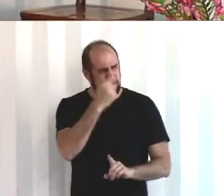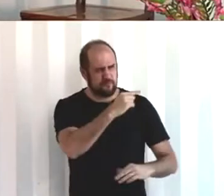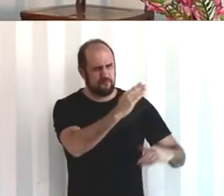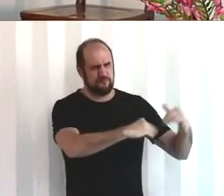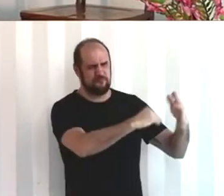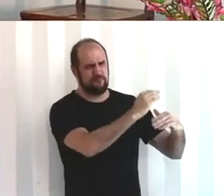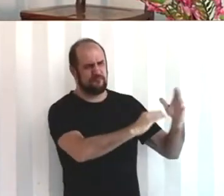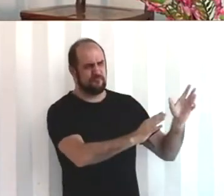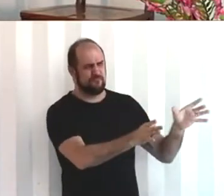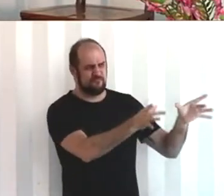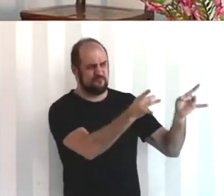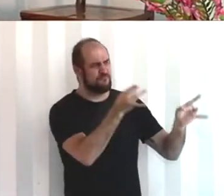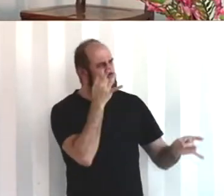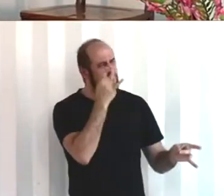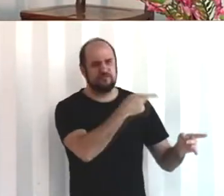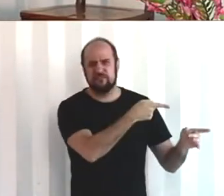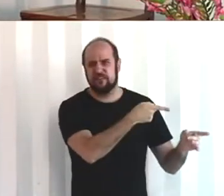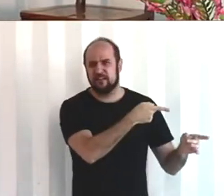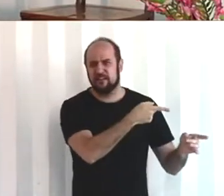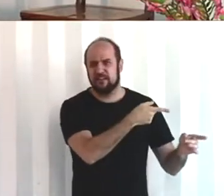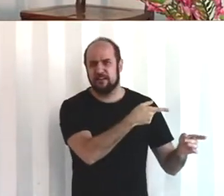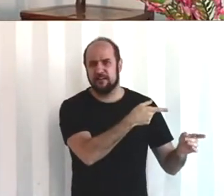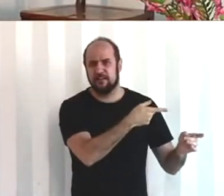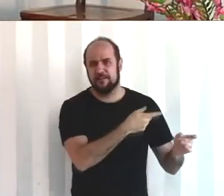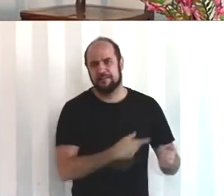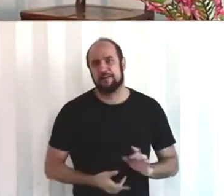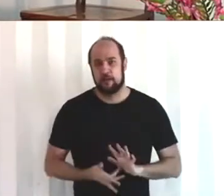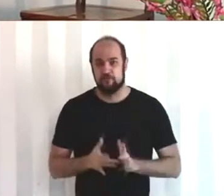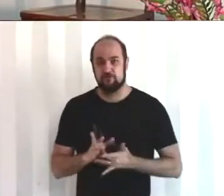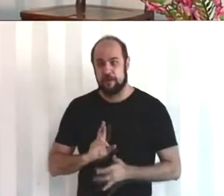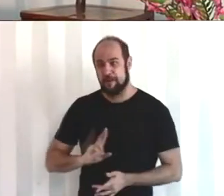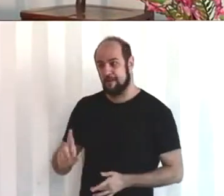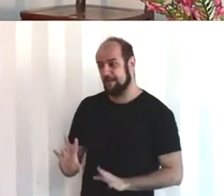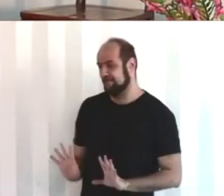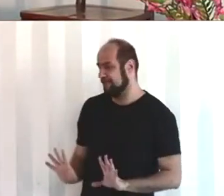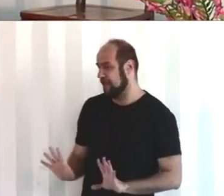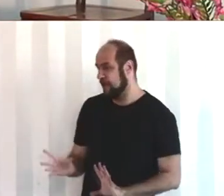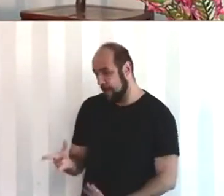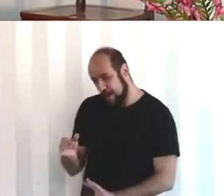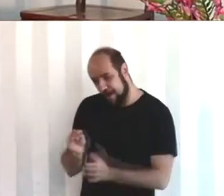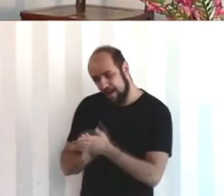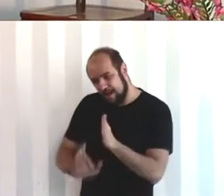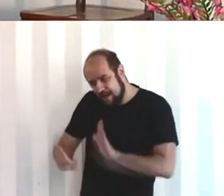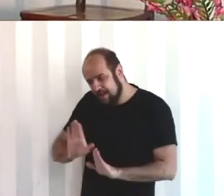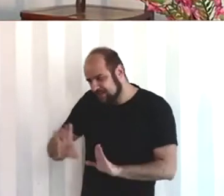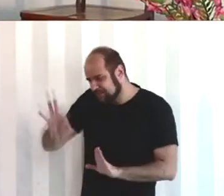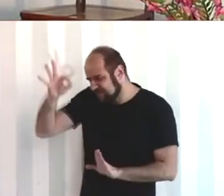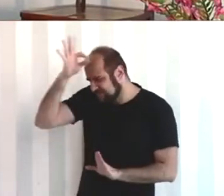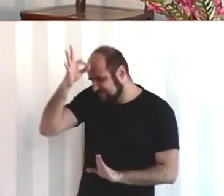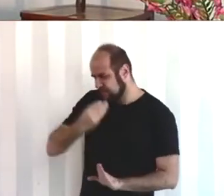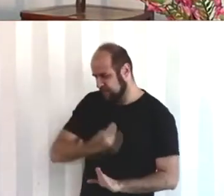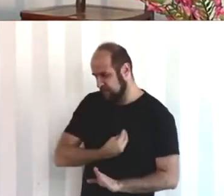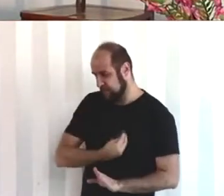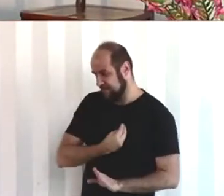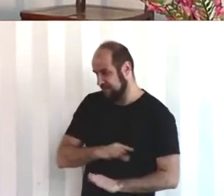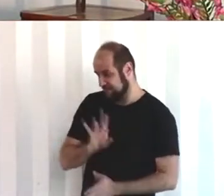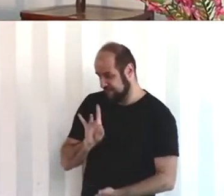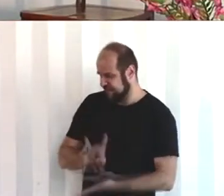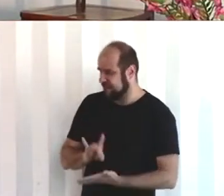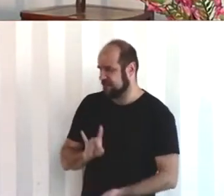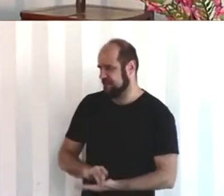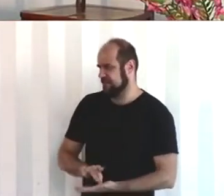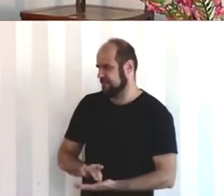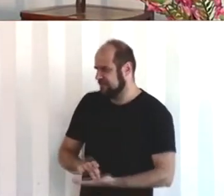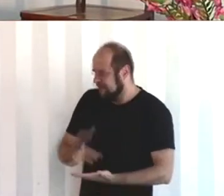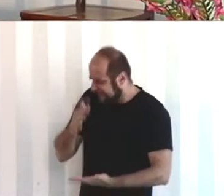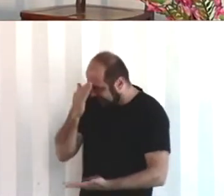que os verdadeiros adoradores adorarão o Pai em espírito e em verdade. Não haverá um único endereço. Do contrário, irmão, se você não crê assim, nós